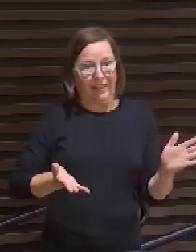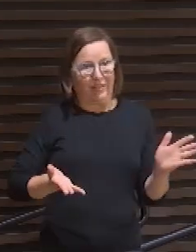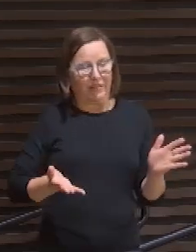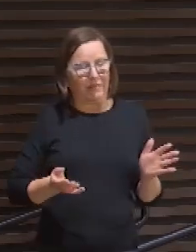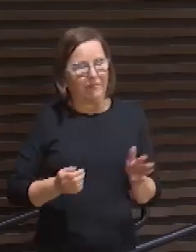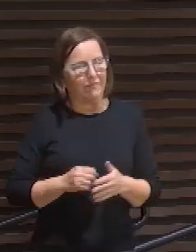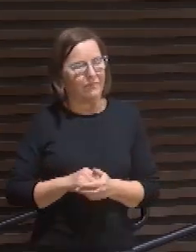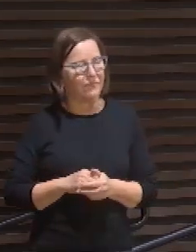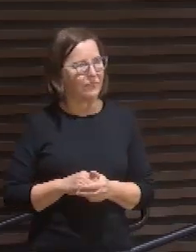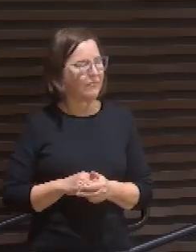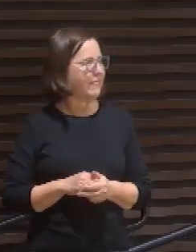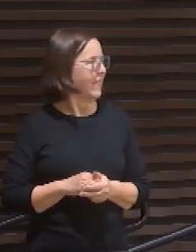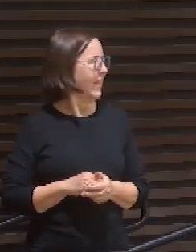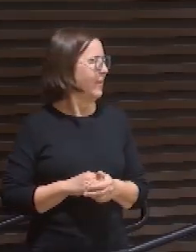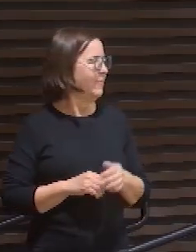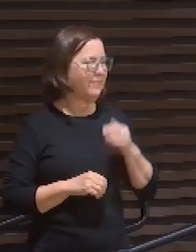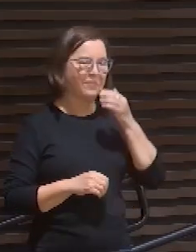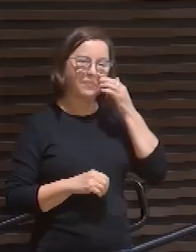Aí ele